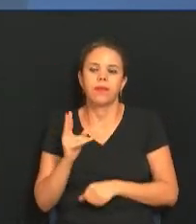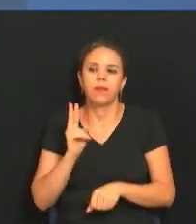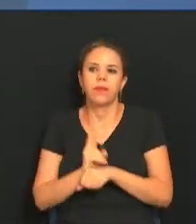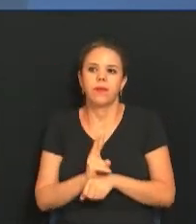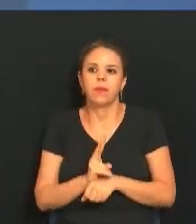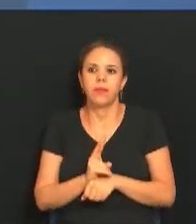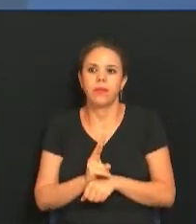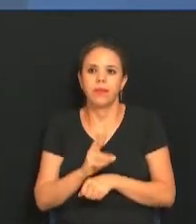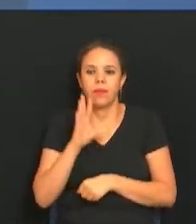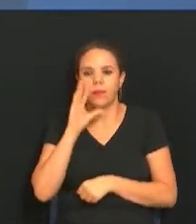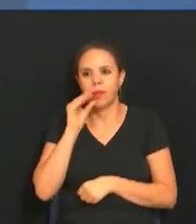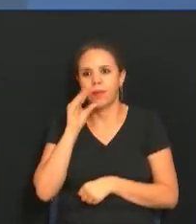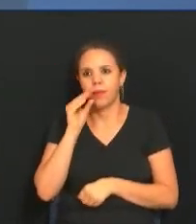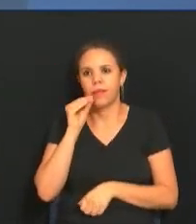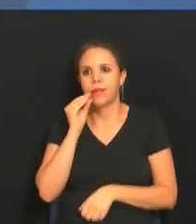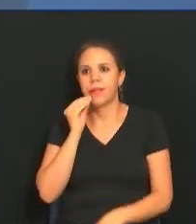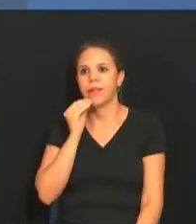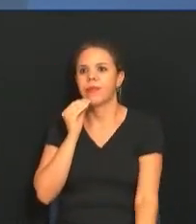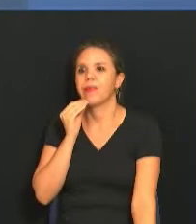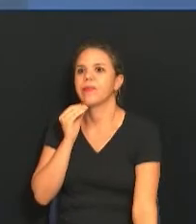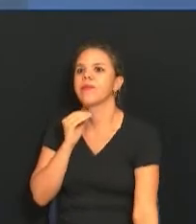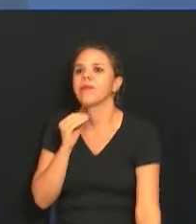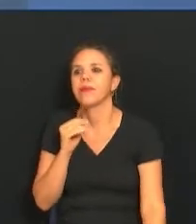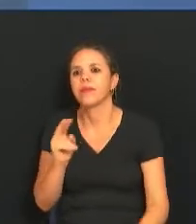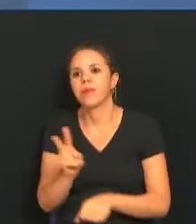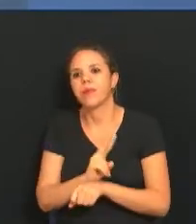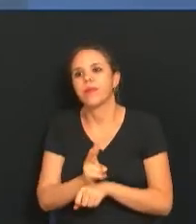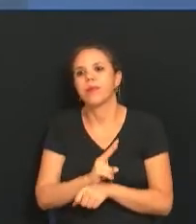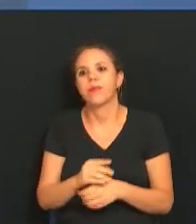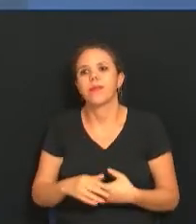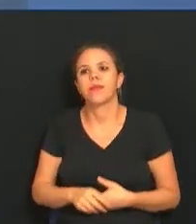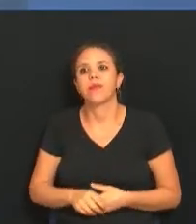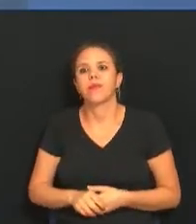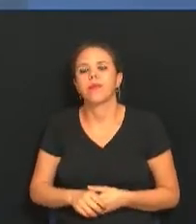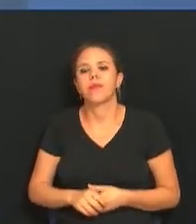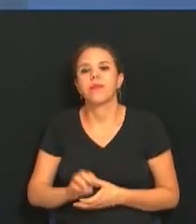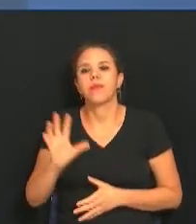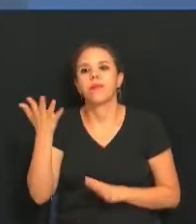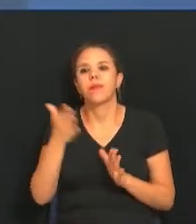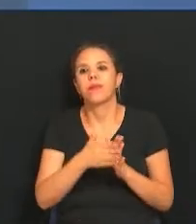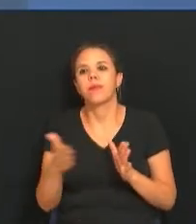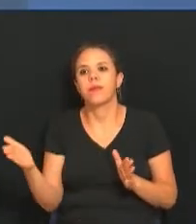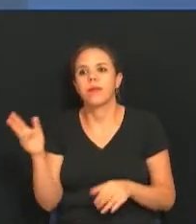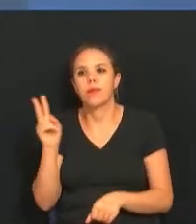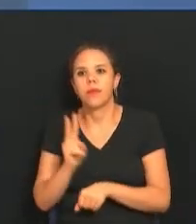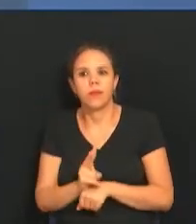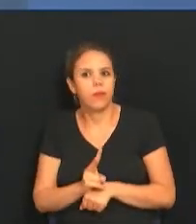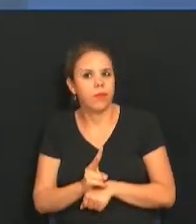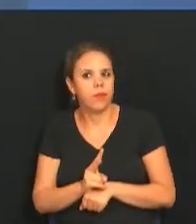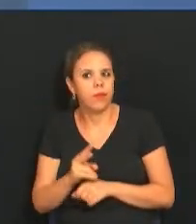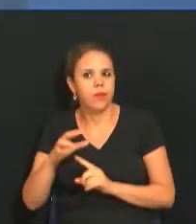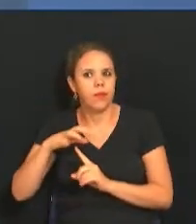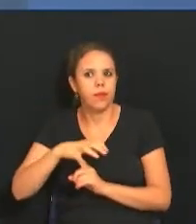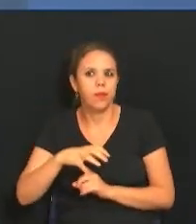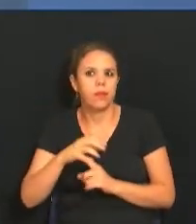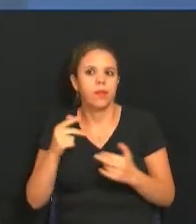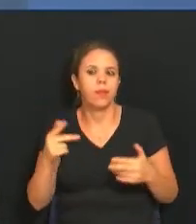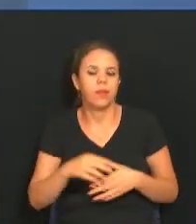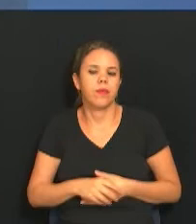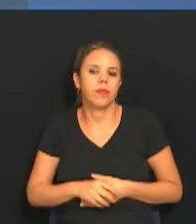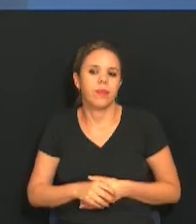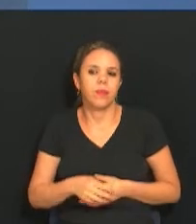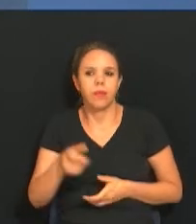seu servidor. Né? A Guarda Municipal de Campinas, hoje, quando ela surgiu, era para cuidar de praça, era para ver